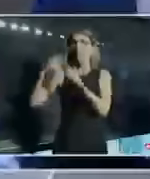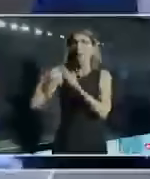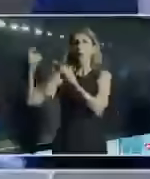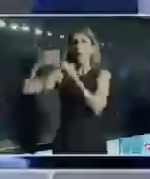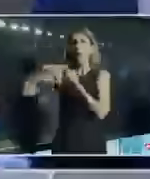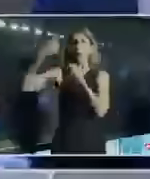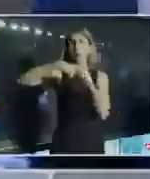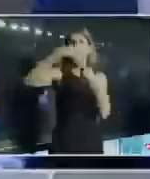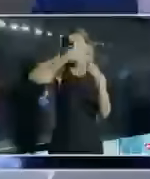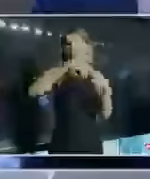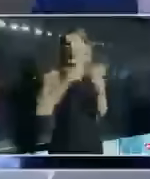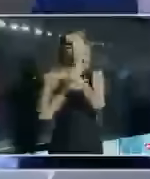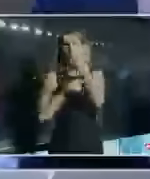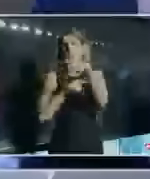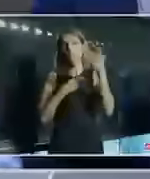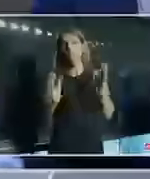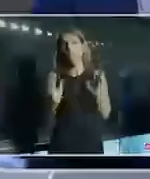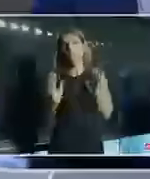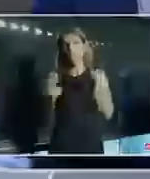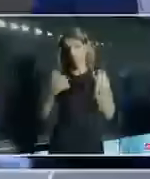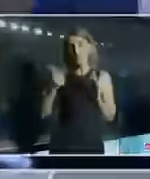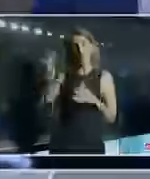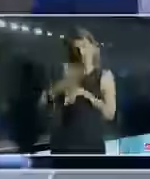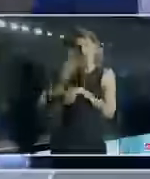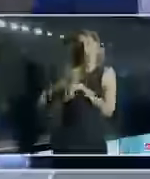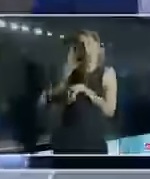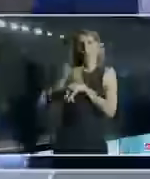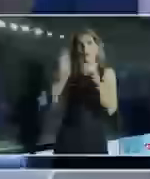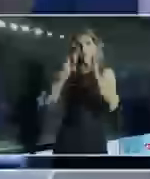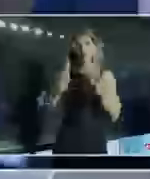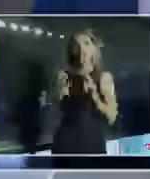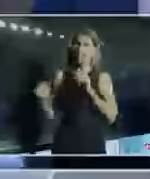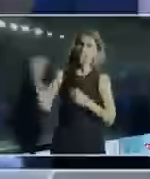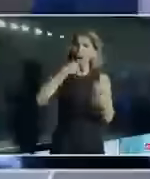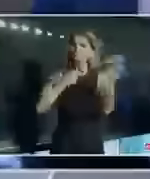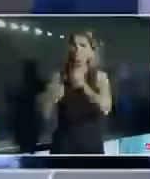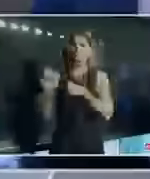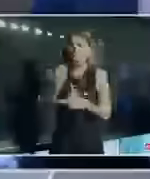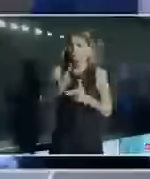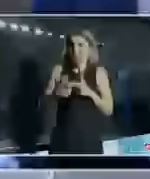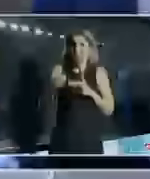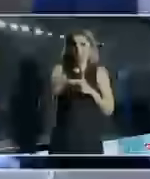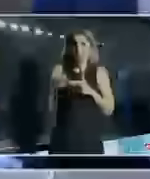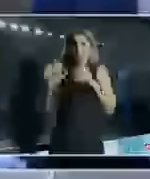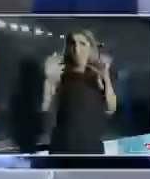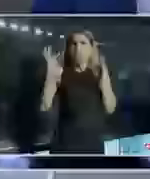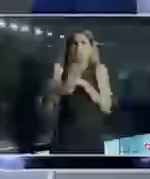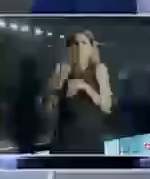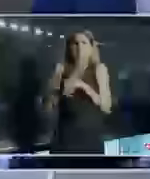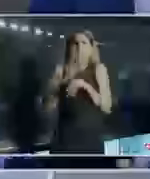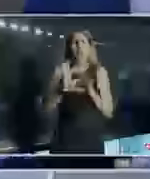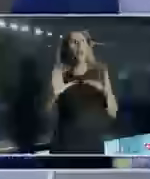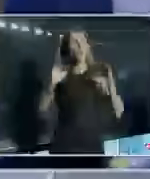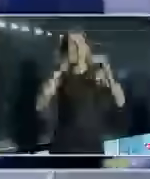mandato Isso é um absurdo um negócio desse como é que pode se justiça eleitoral só para isso para minim a justiça eleitoral já tinha que amanhã